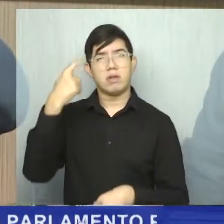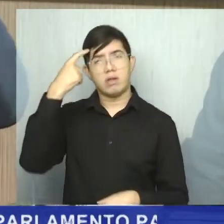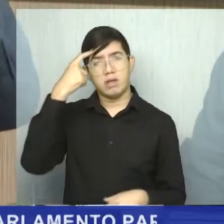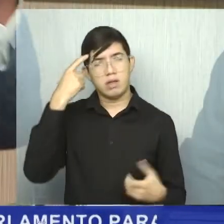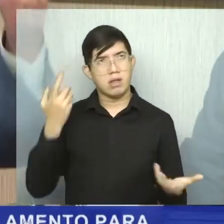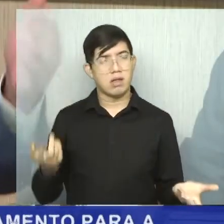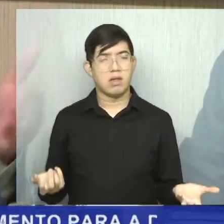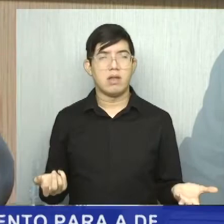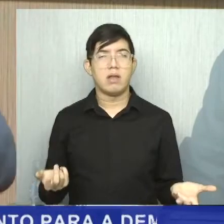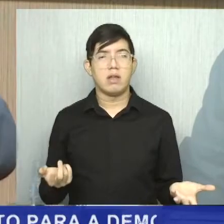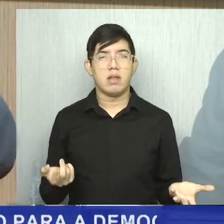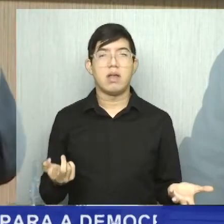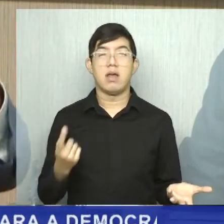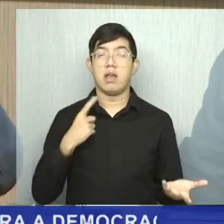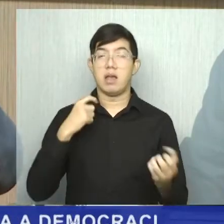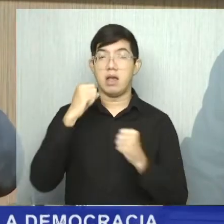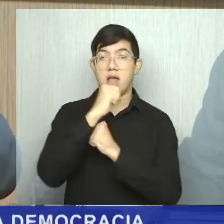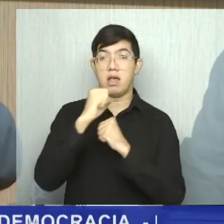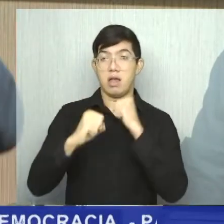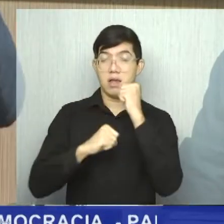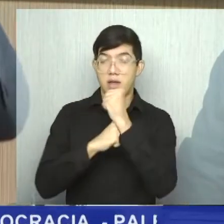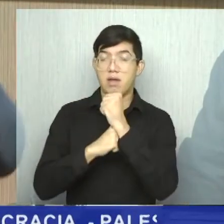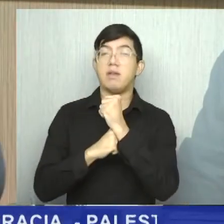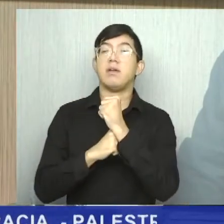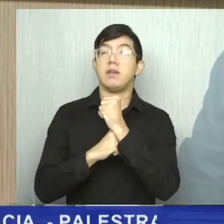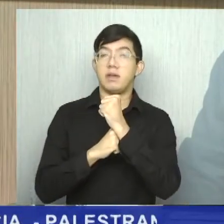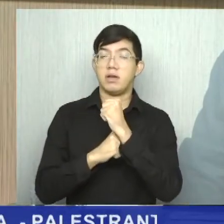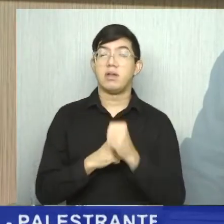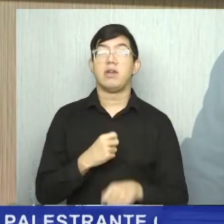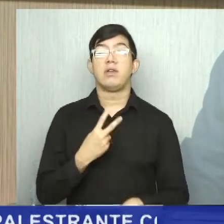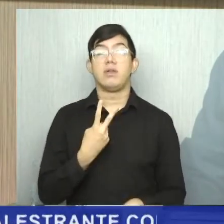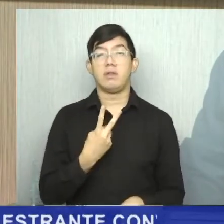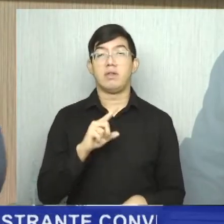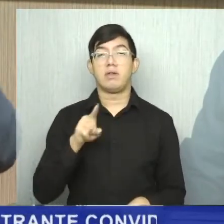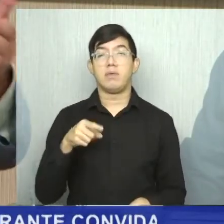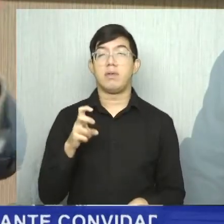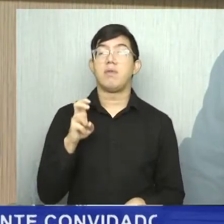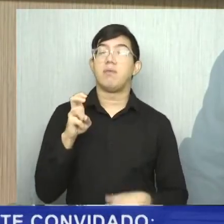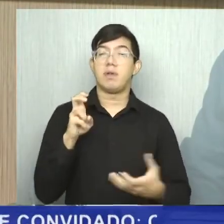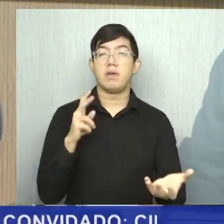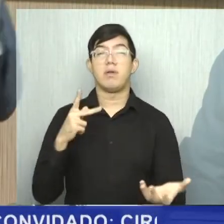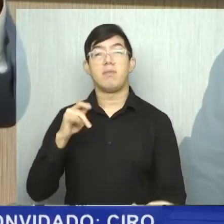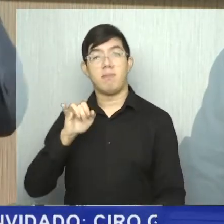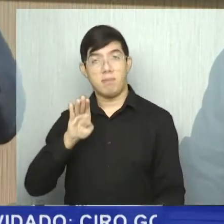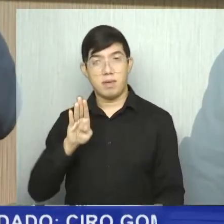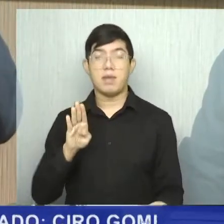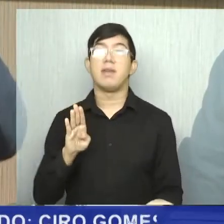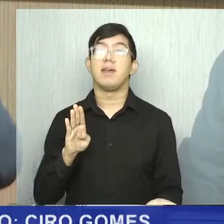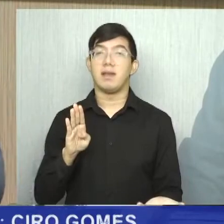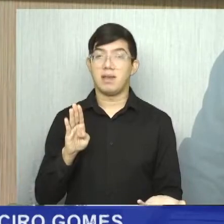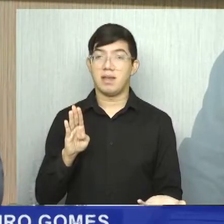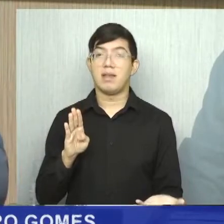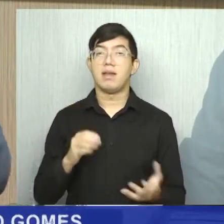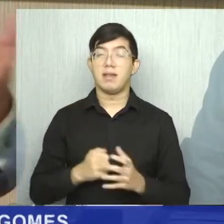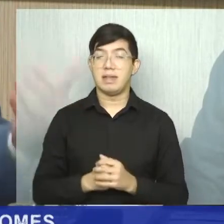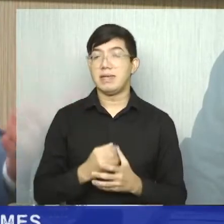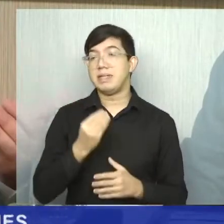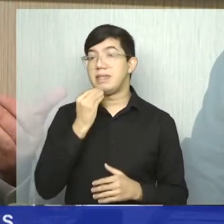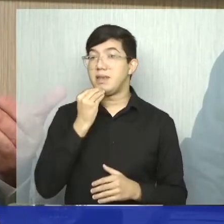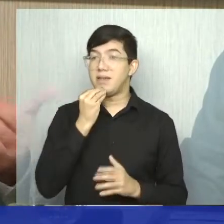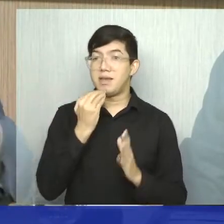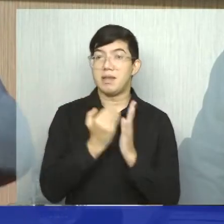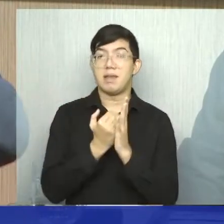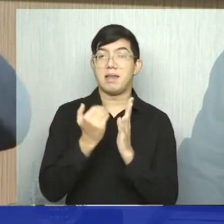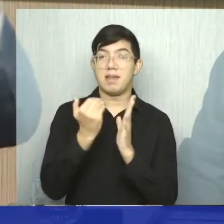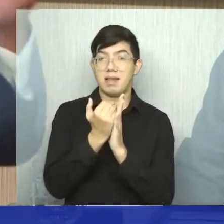a manutenção da nossa infraestrutura fosse 2,5% do PIB, não 0,75%, 2,5% é o mínimo necessário, 0,75% é o que